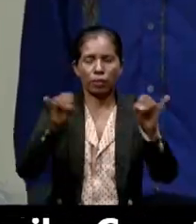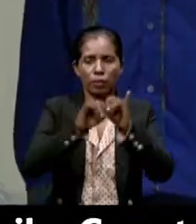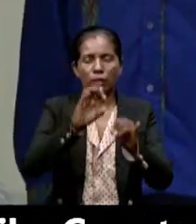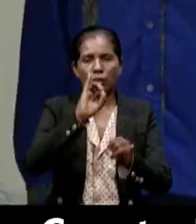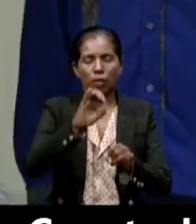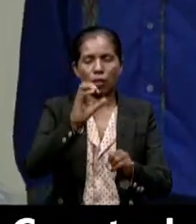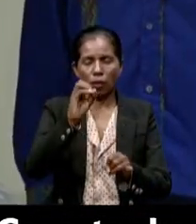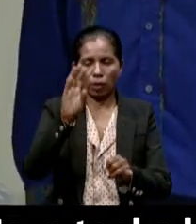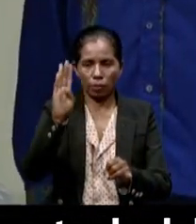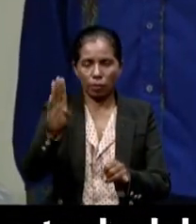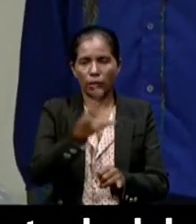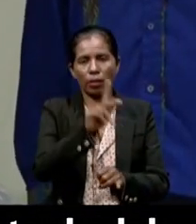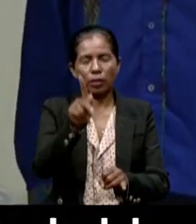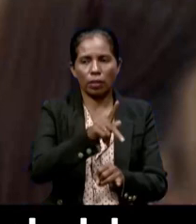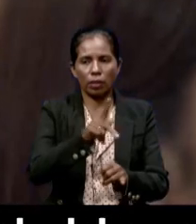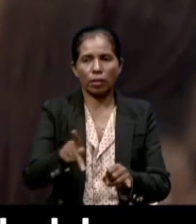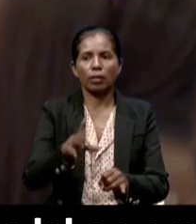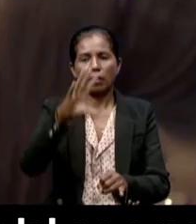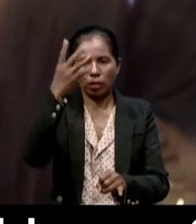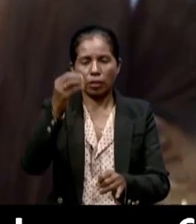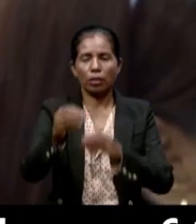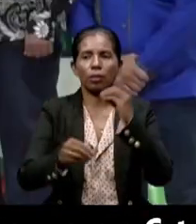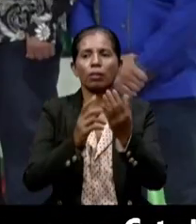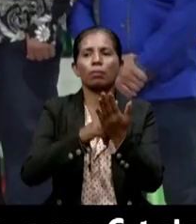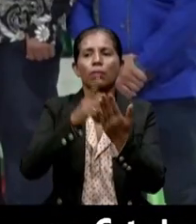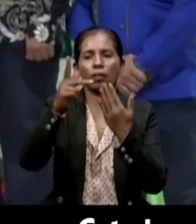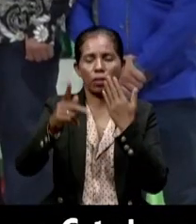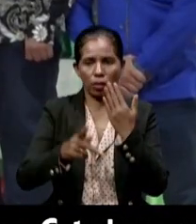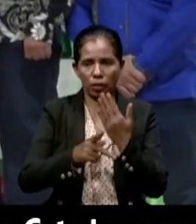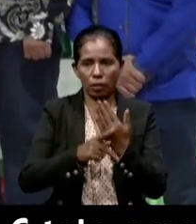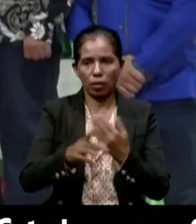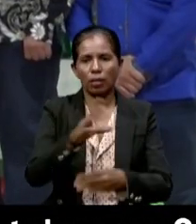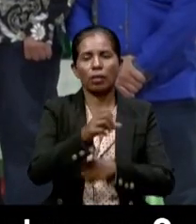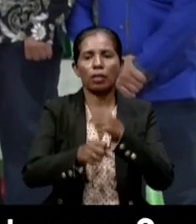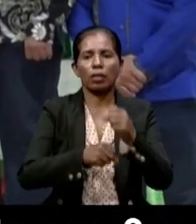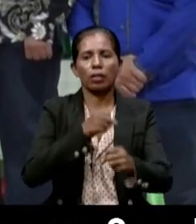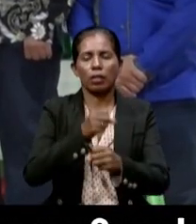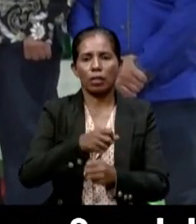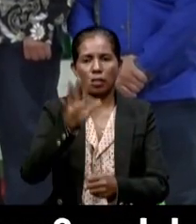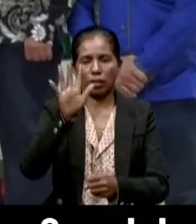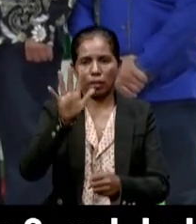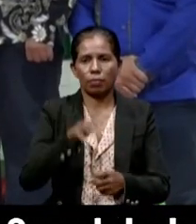Business Universitas Católica Masaya Jakarta, konaba programa double degree durante tinan lima.